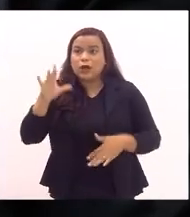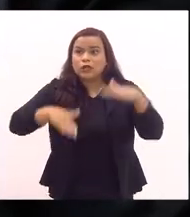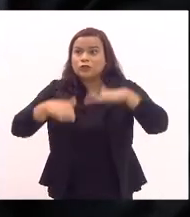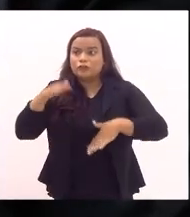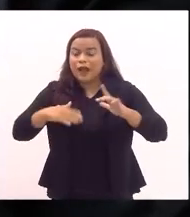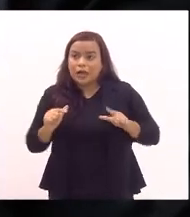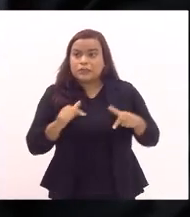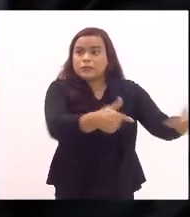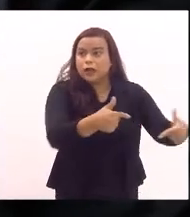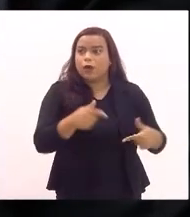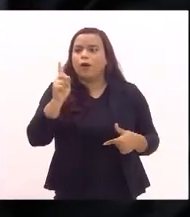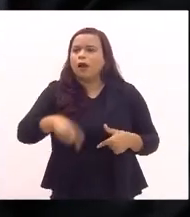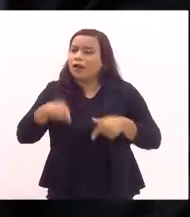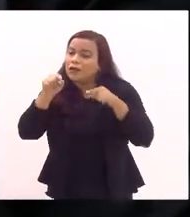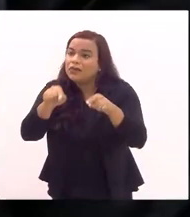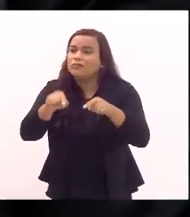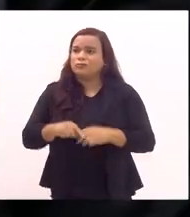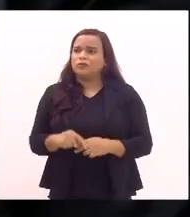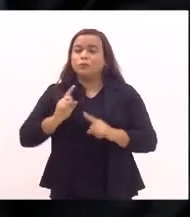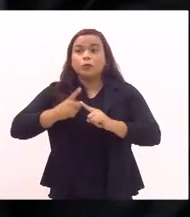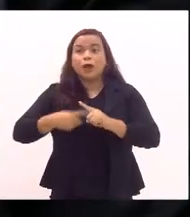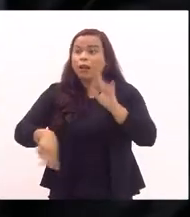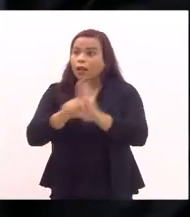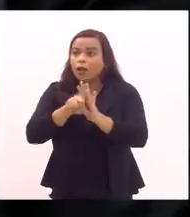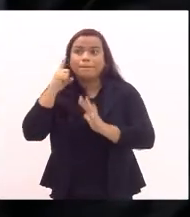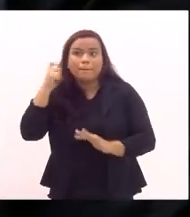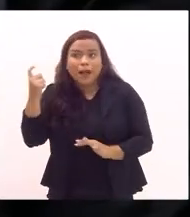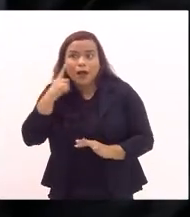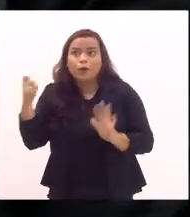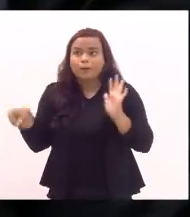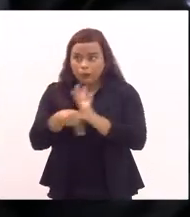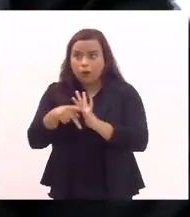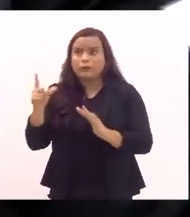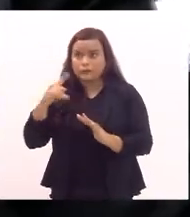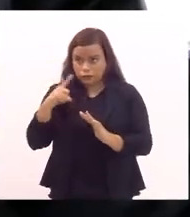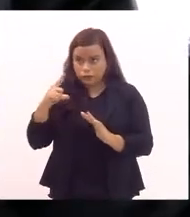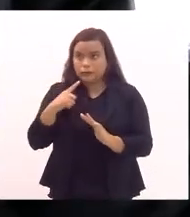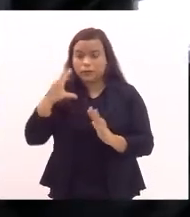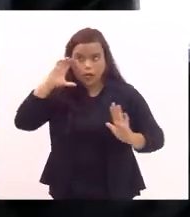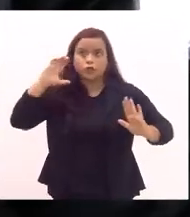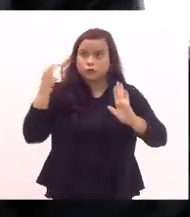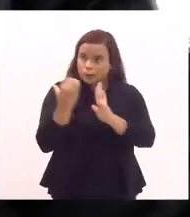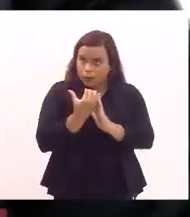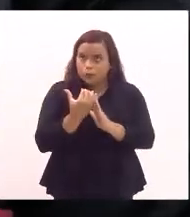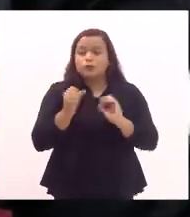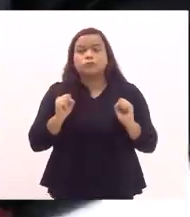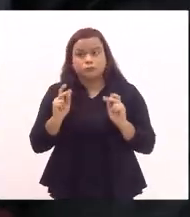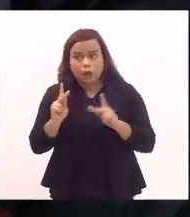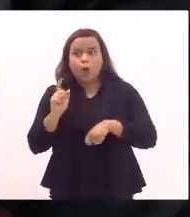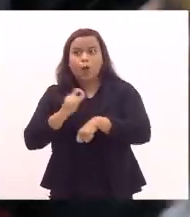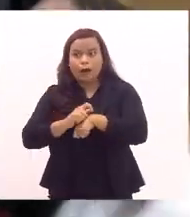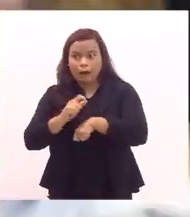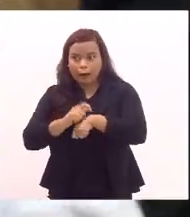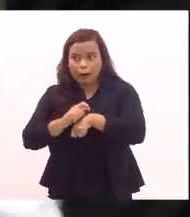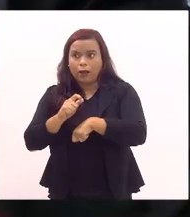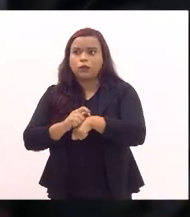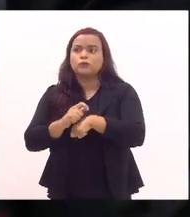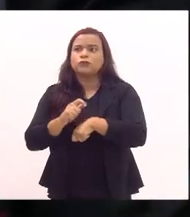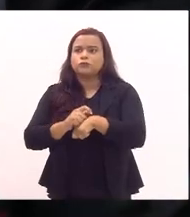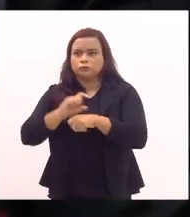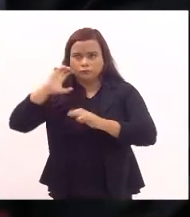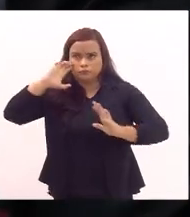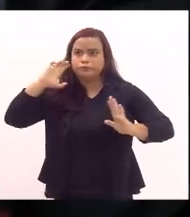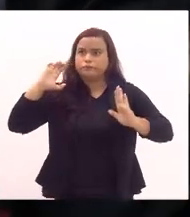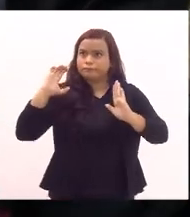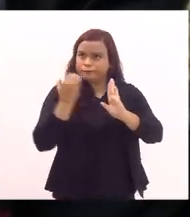agentes é sobre isso porque se havia uma lei do barulho que precisava uma a lei que fala sobre o horário do que possa